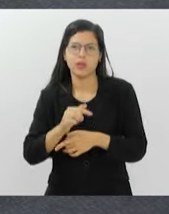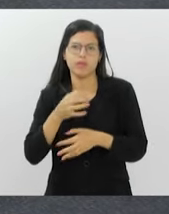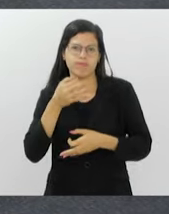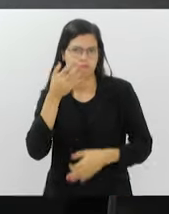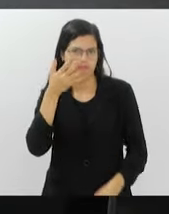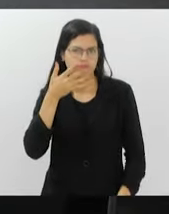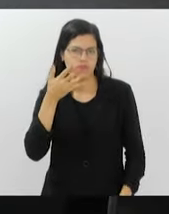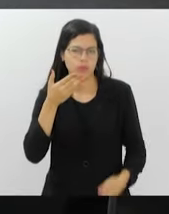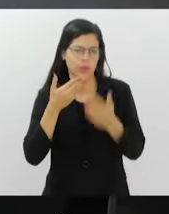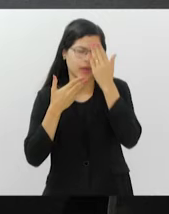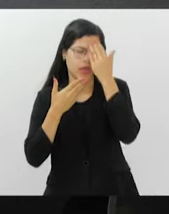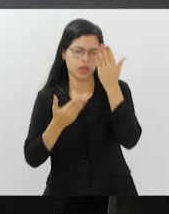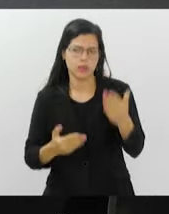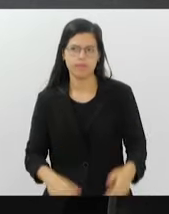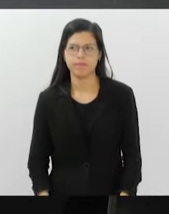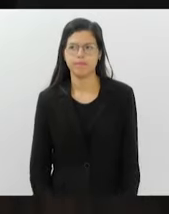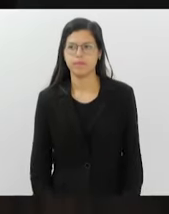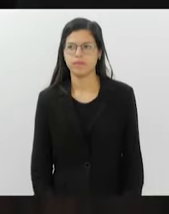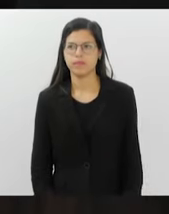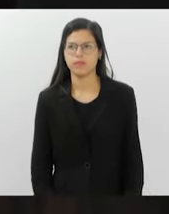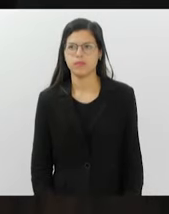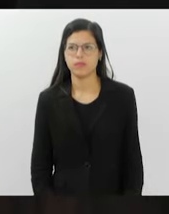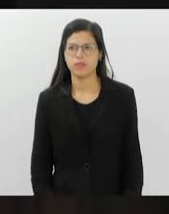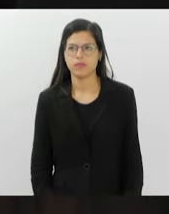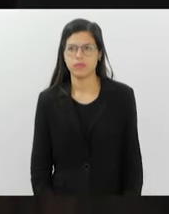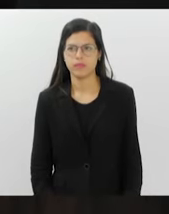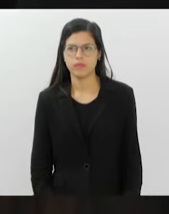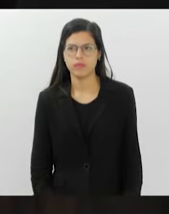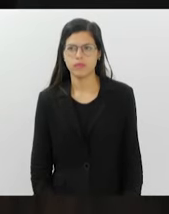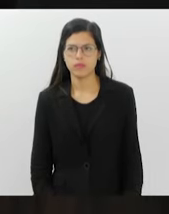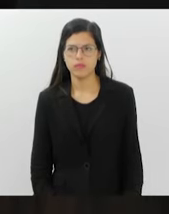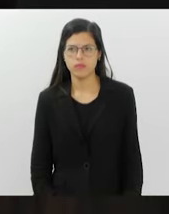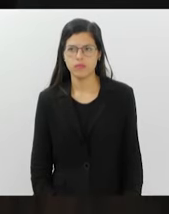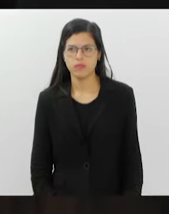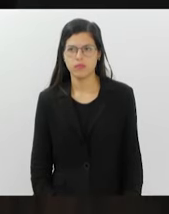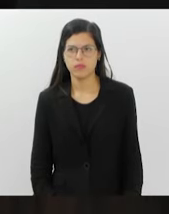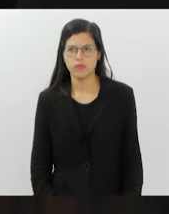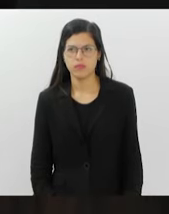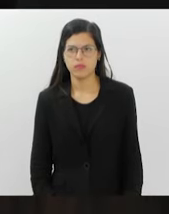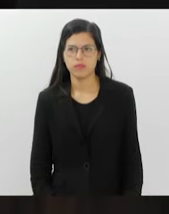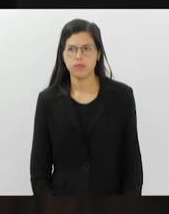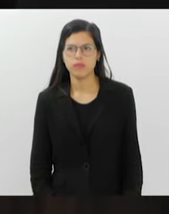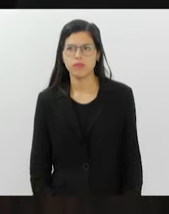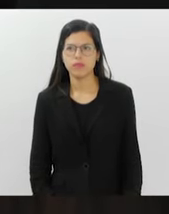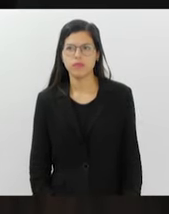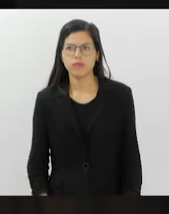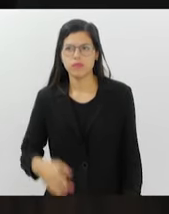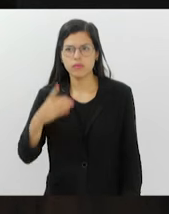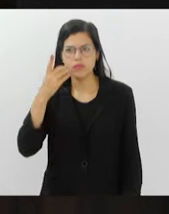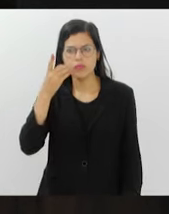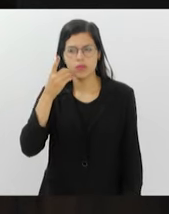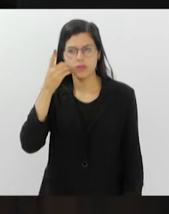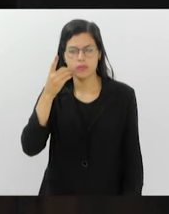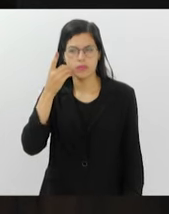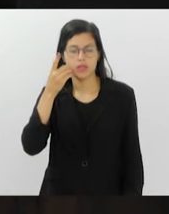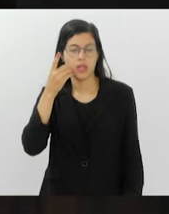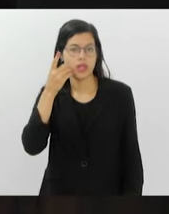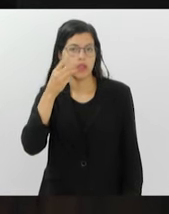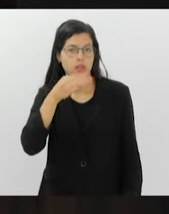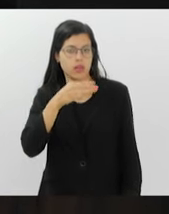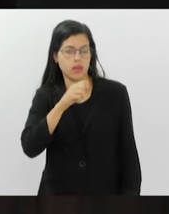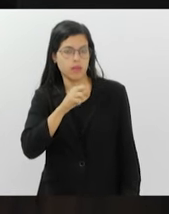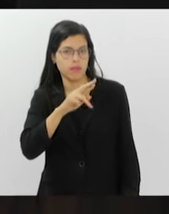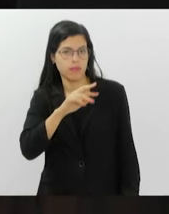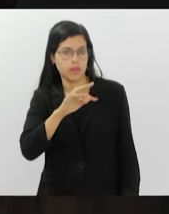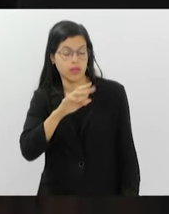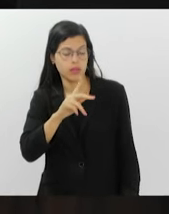é só antes de v mesmo sobre o mesmo tema eh eh deputada mar Rocha também podíamos